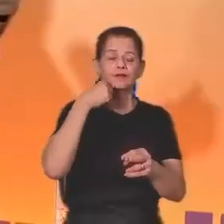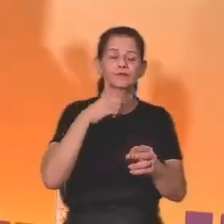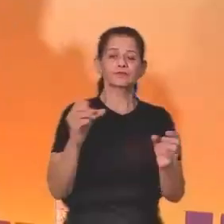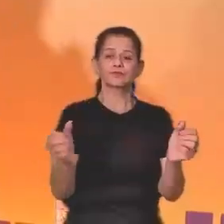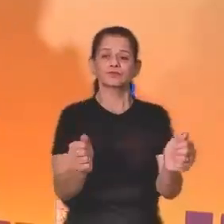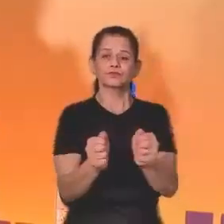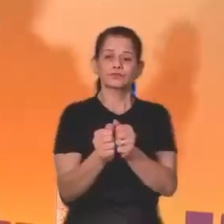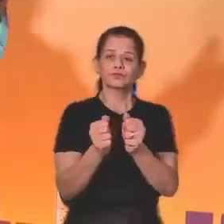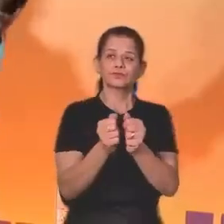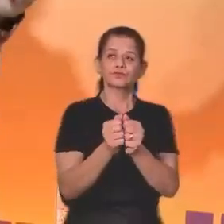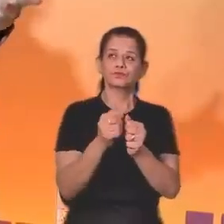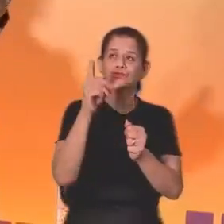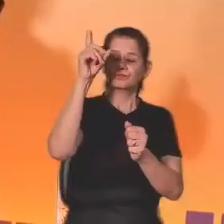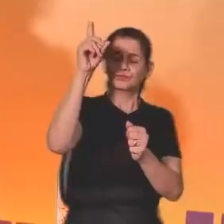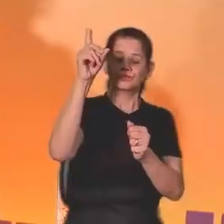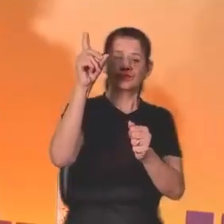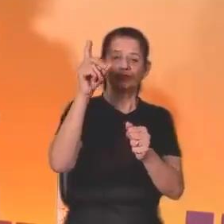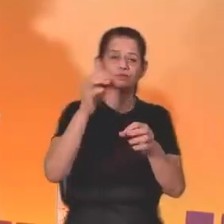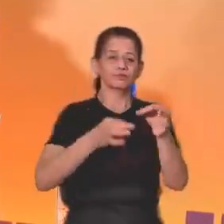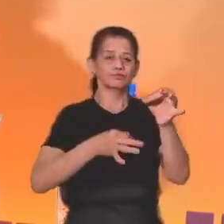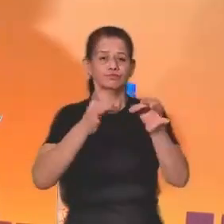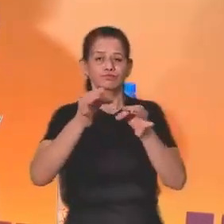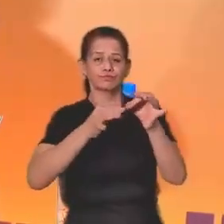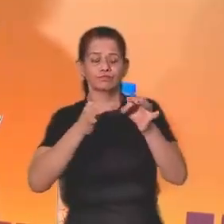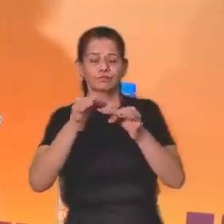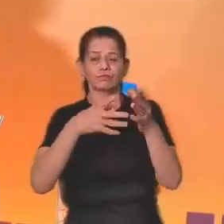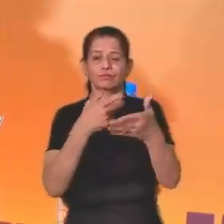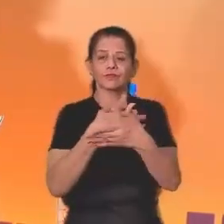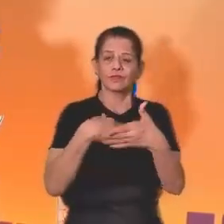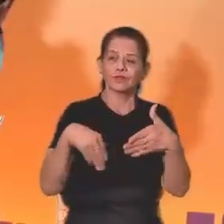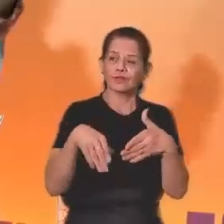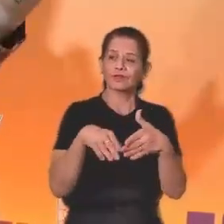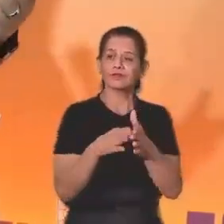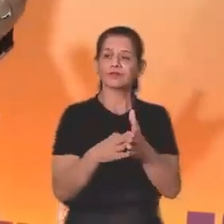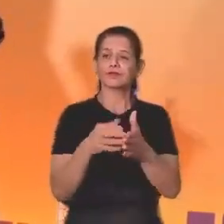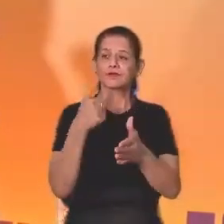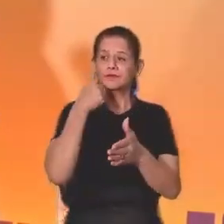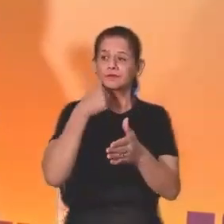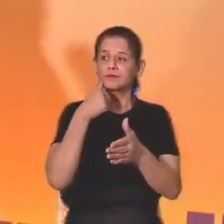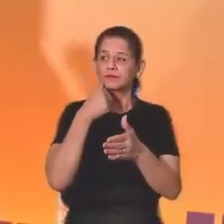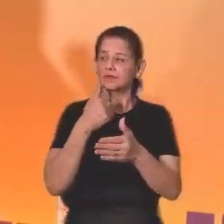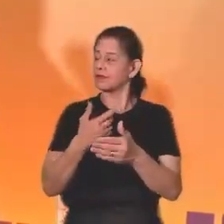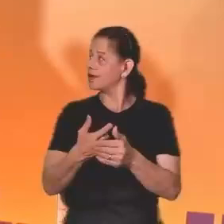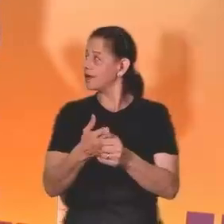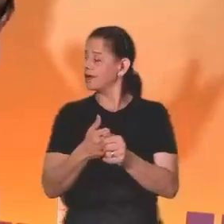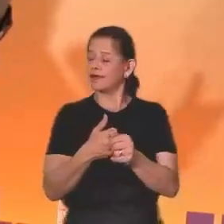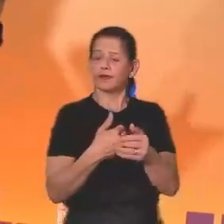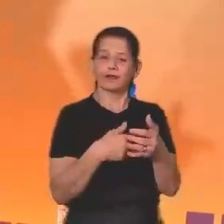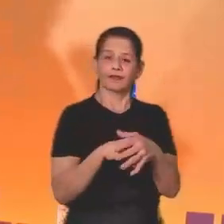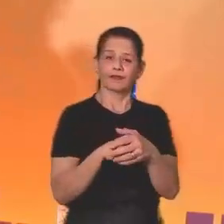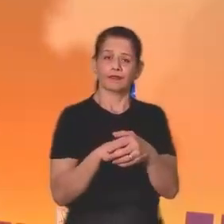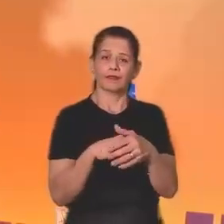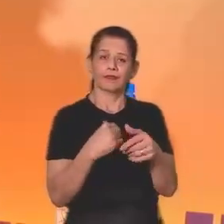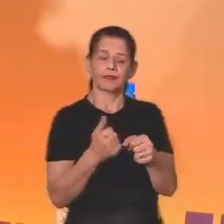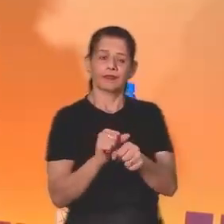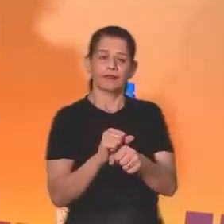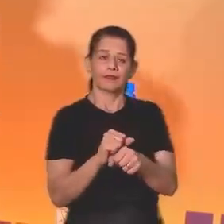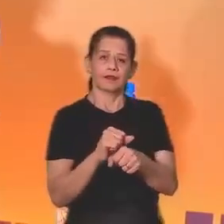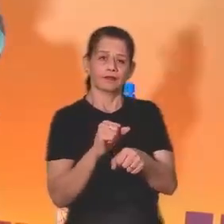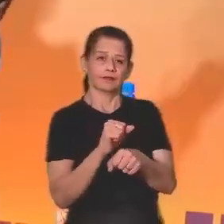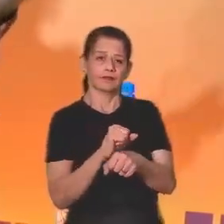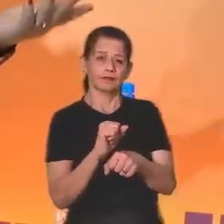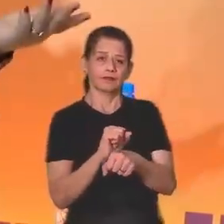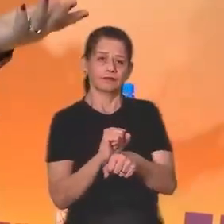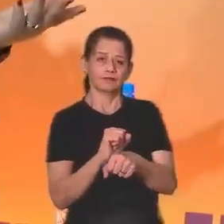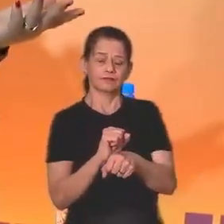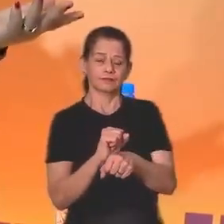diretamente, mas estão lá na administração, as mulheres que são ali as cantineiras, né? Que,